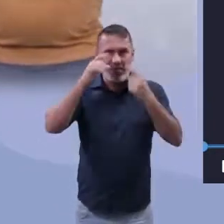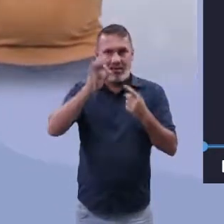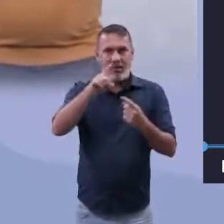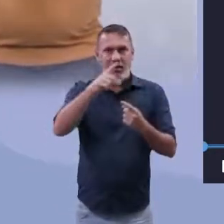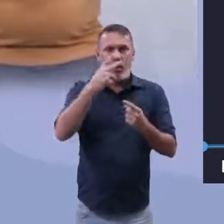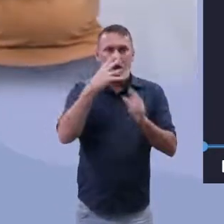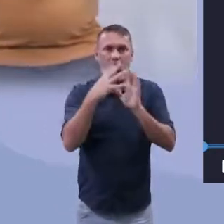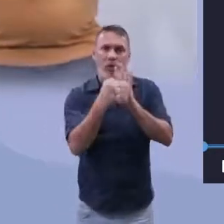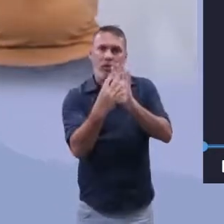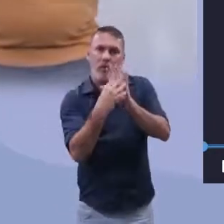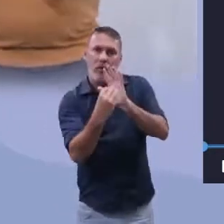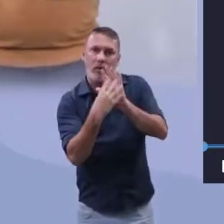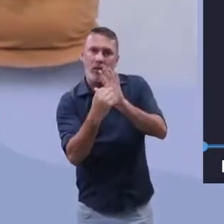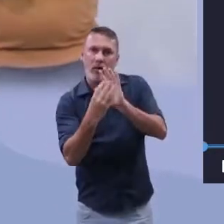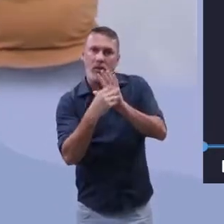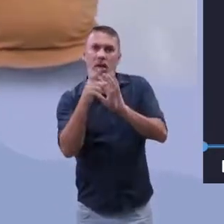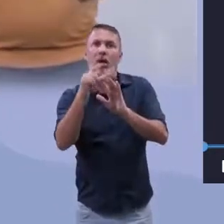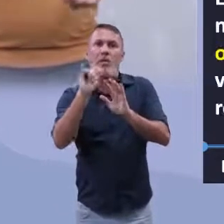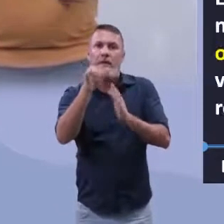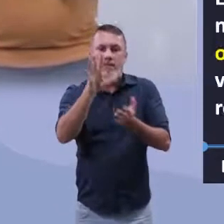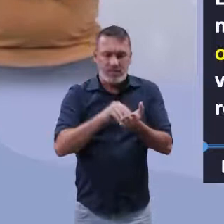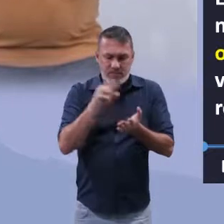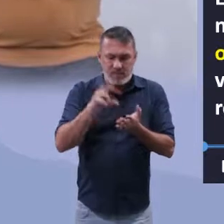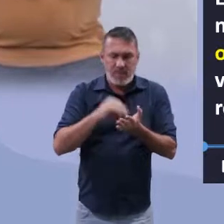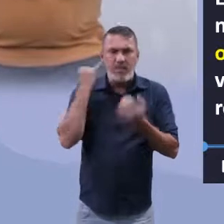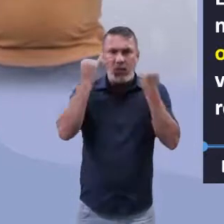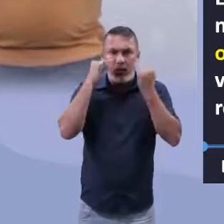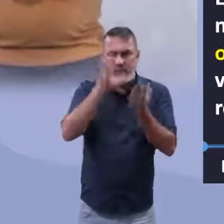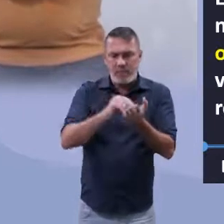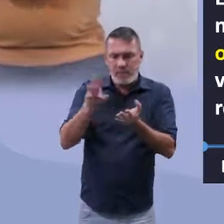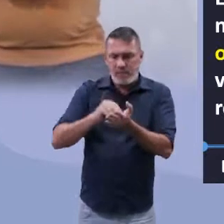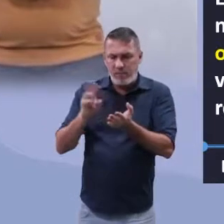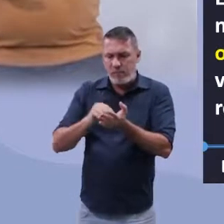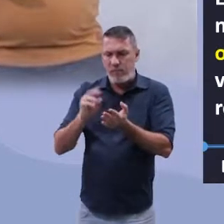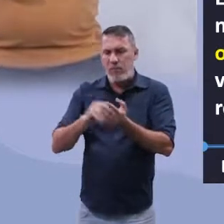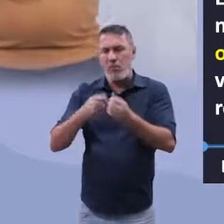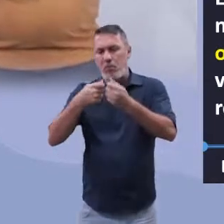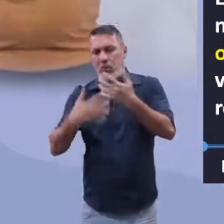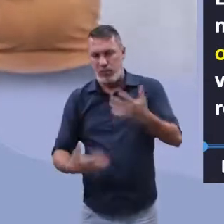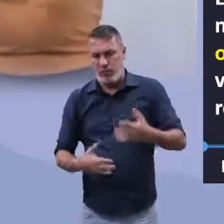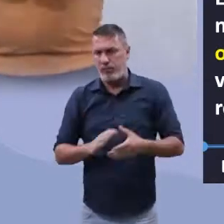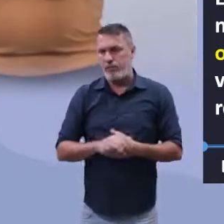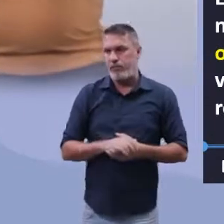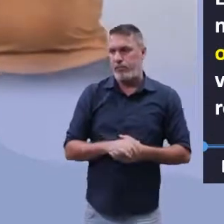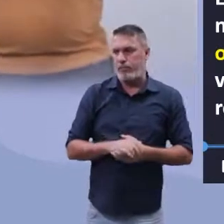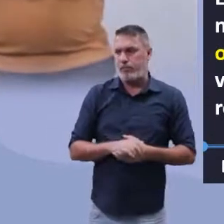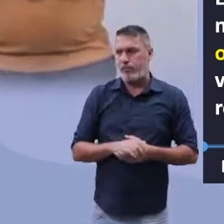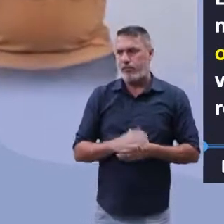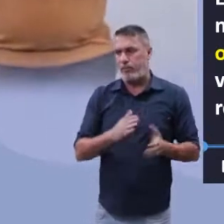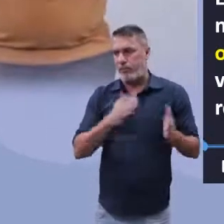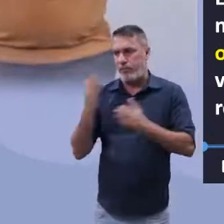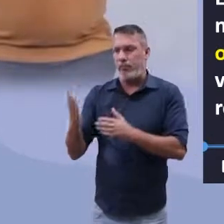venha pensando com detalhes que informações eu posso trazer. Notícias falsas,